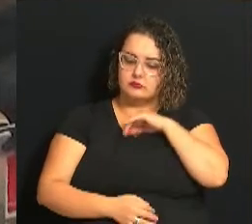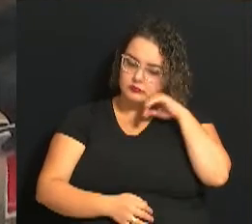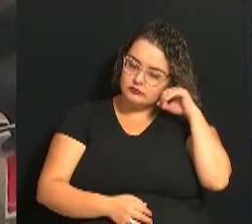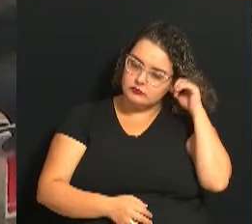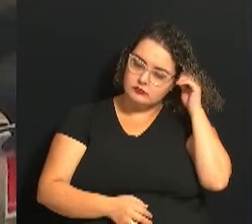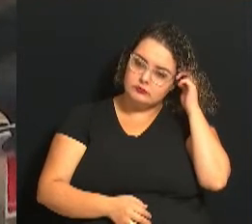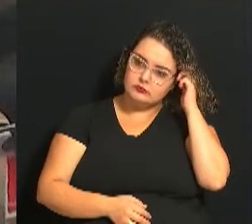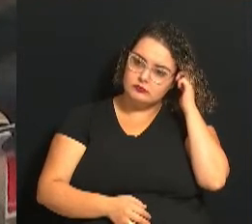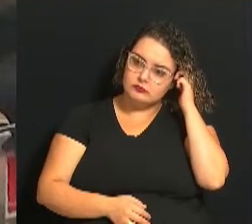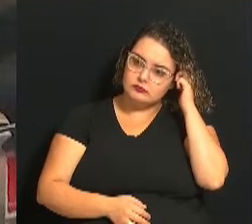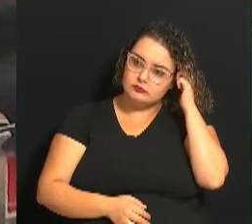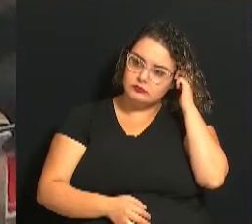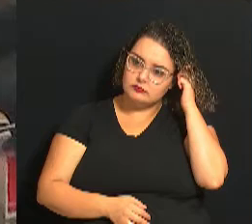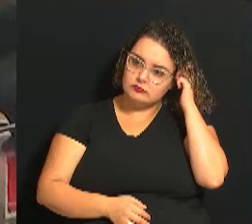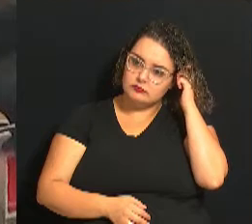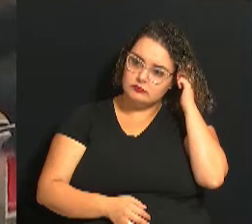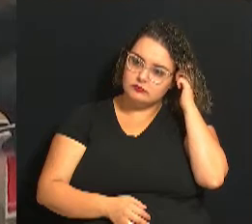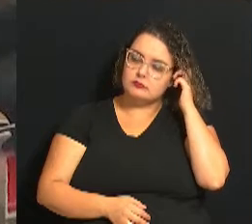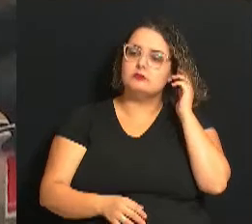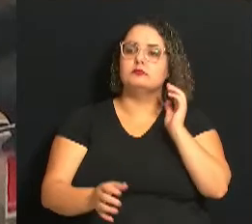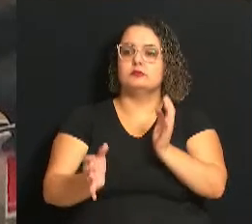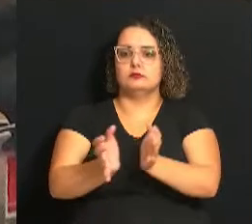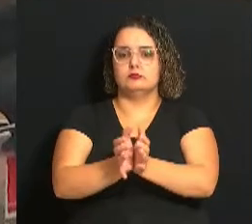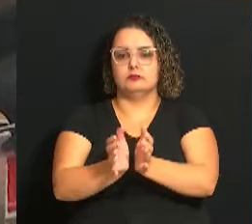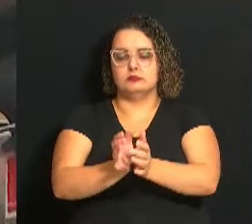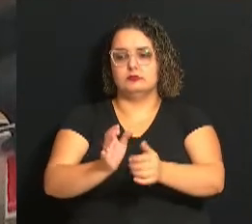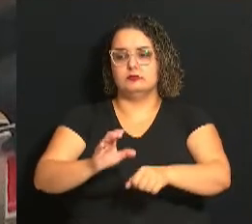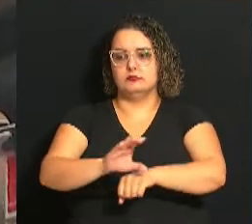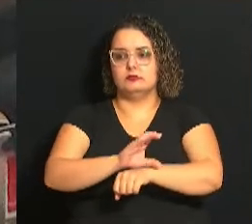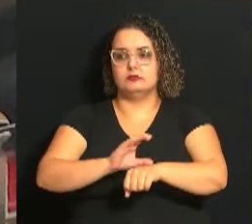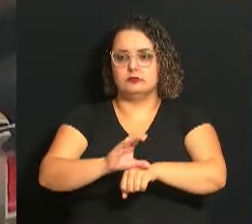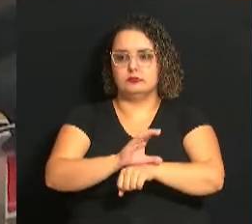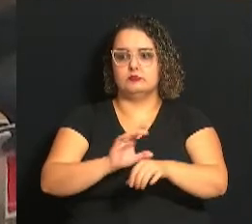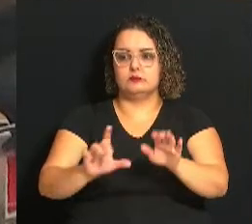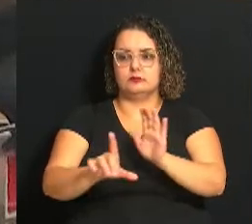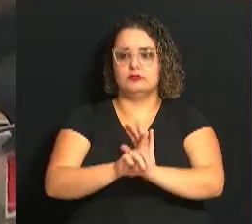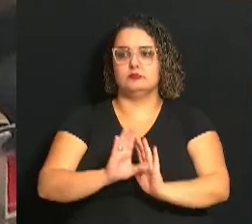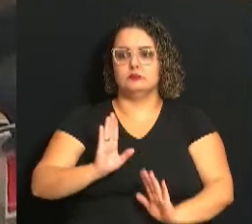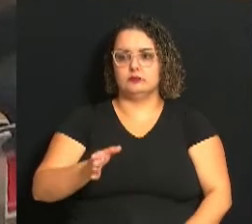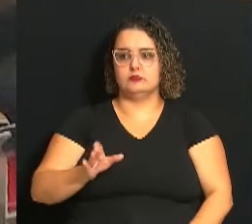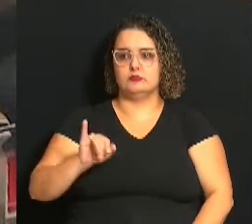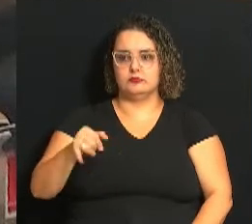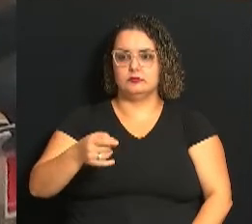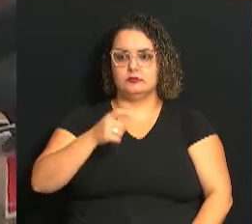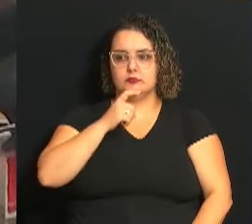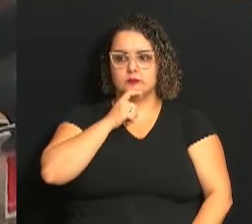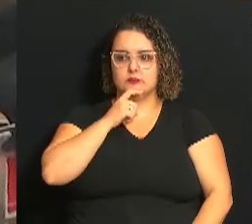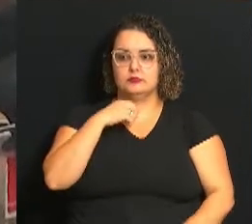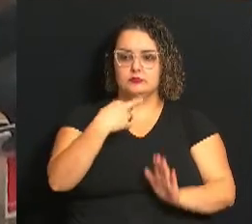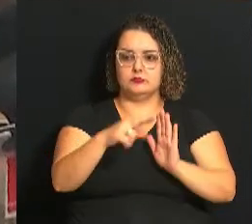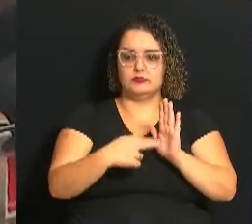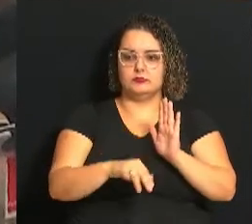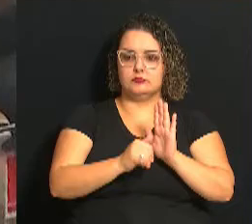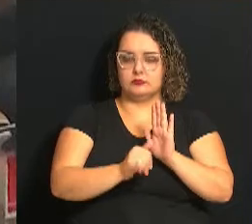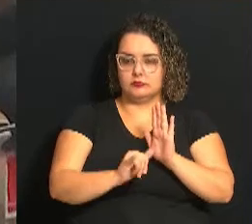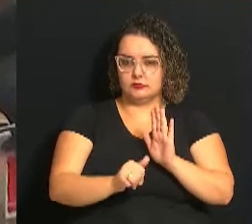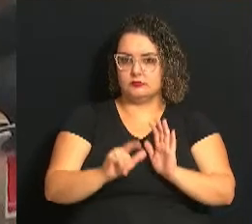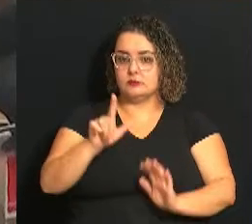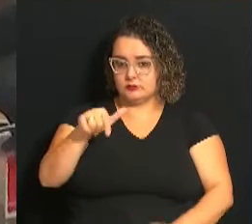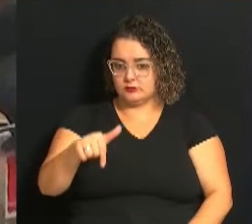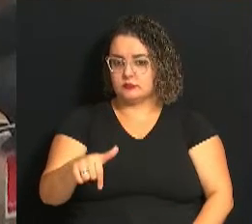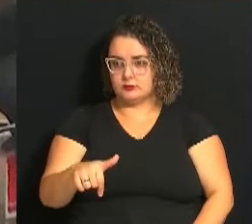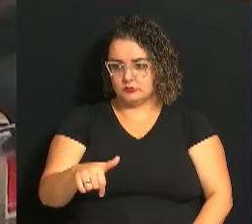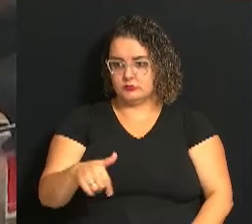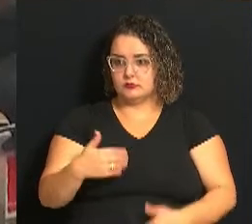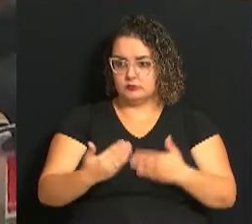vai ser distribuído para a Comissão de Legalidade, já foi para o vereador Jorge Schneider, está preparando um relatório para depois